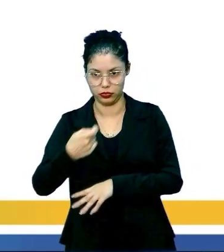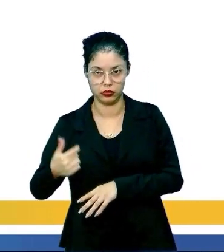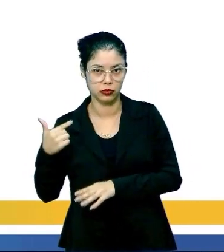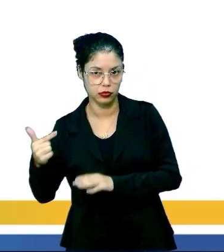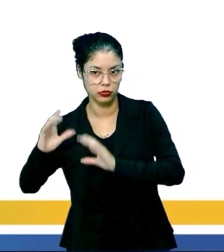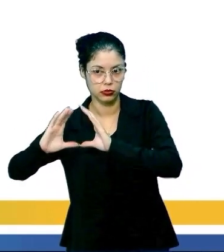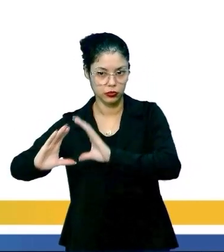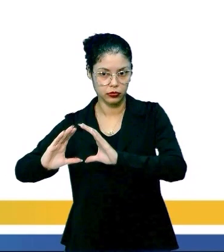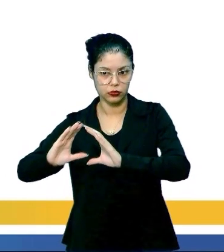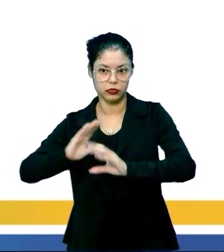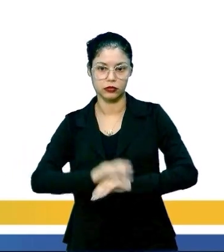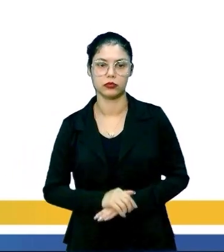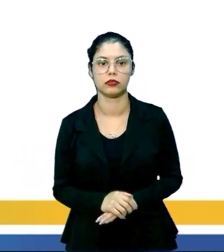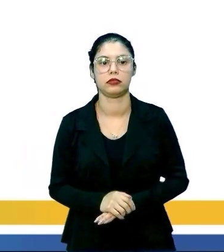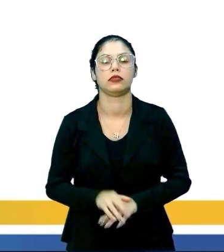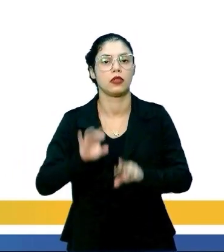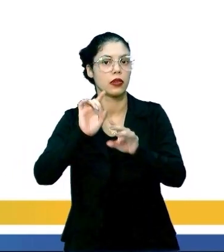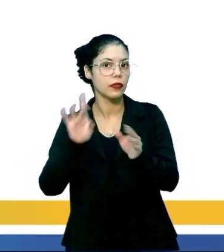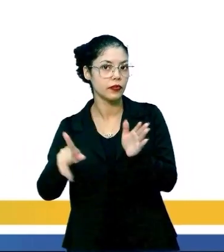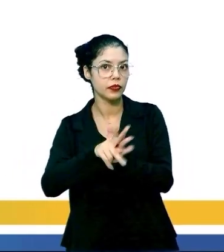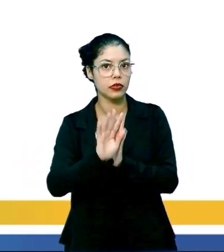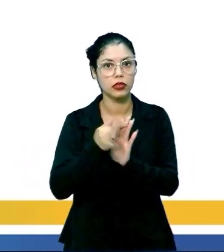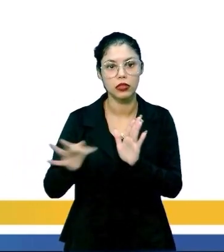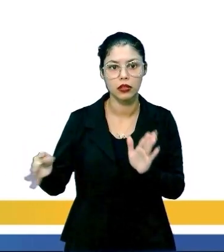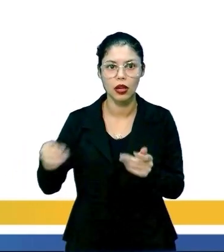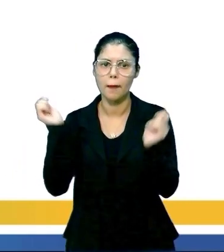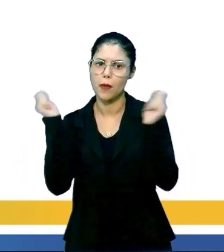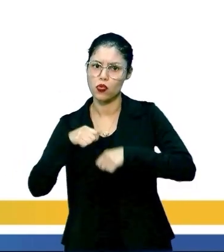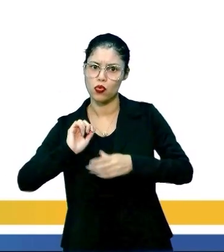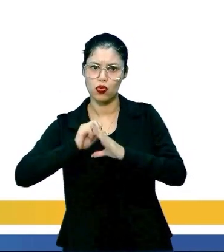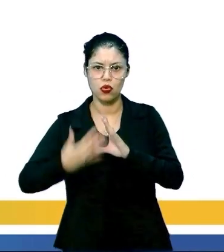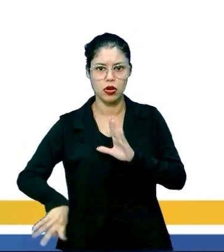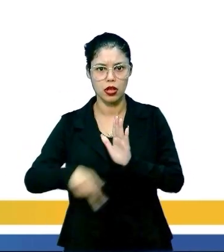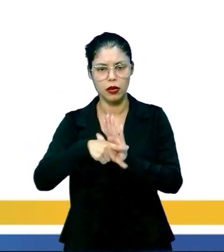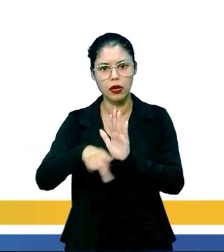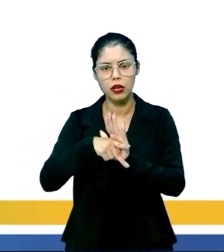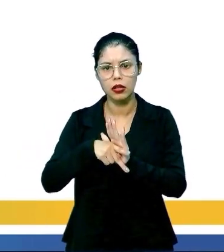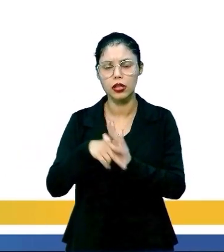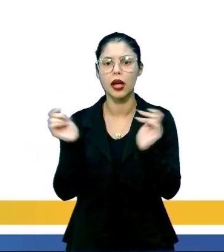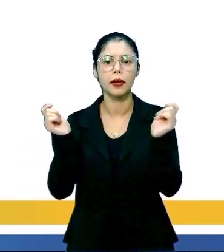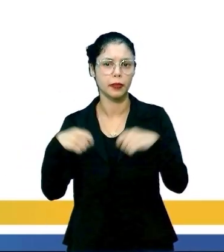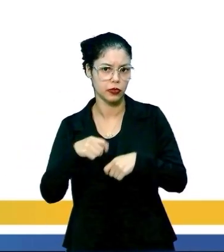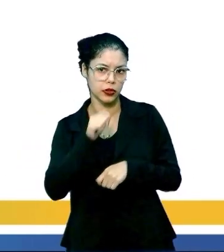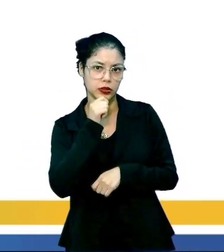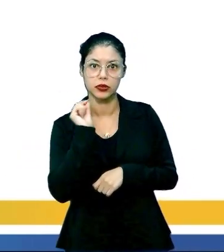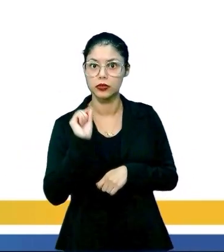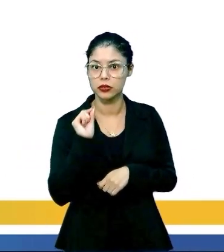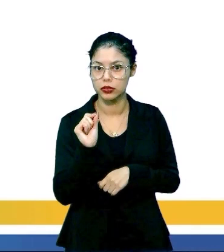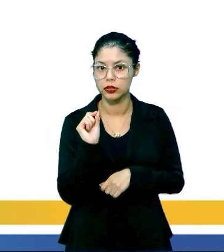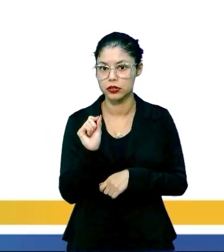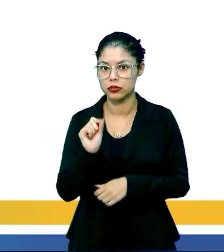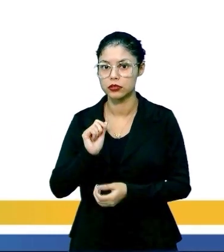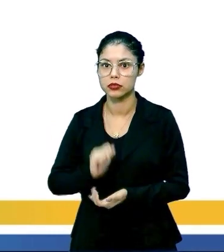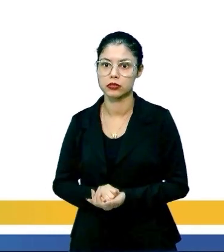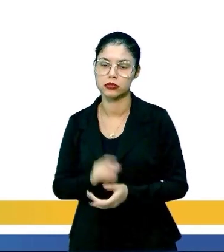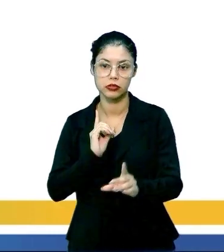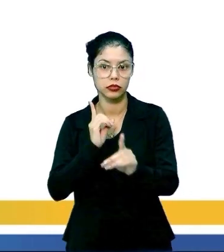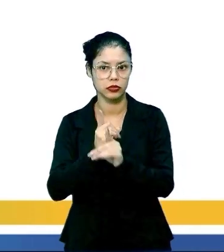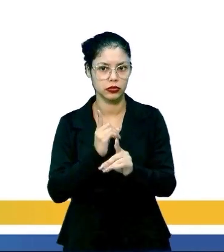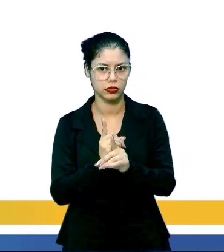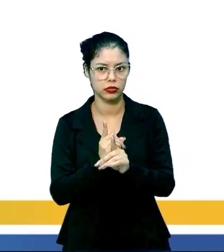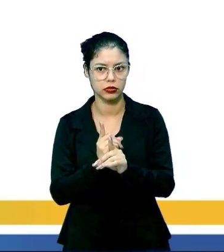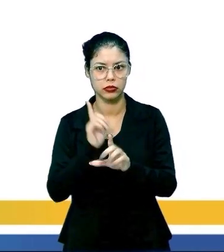do f de x2. Essa função possui características específicas que possibilitam